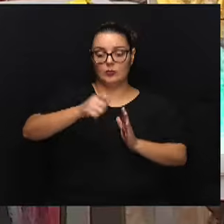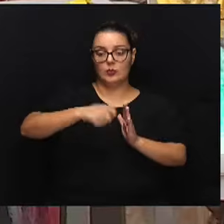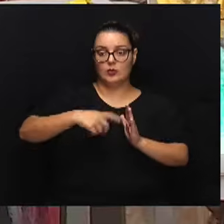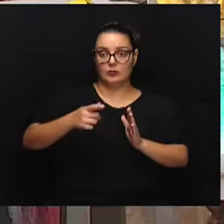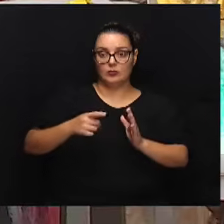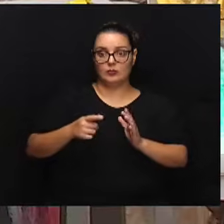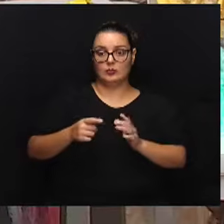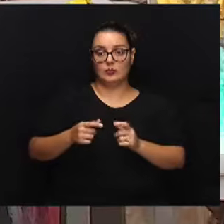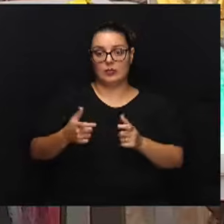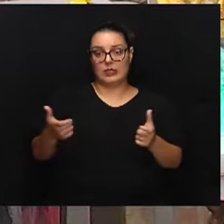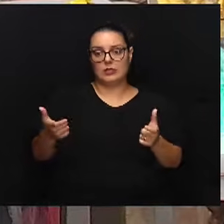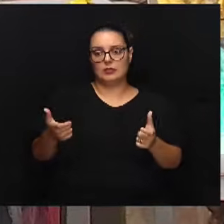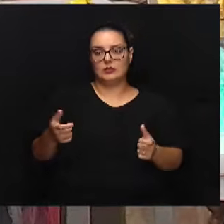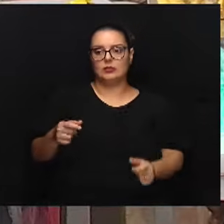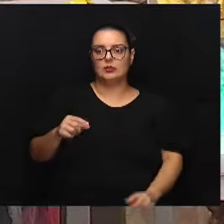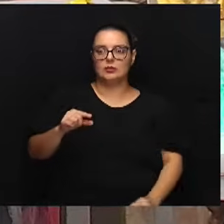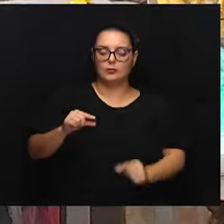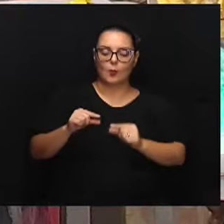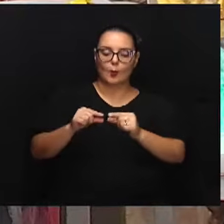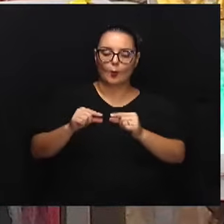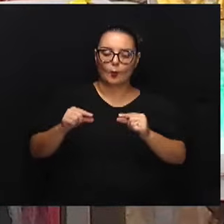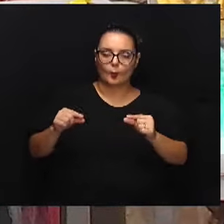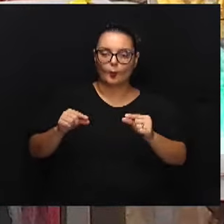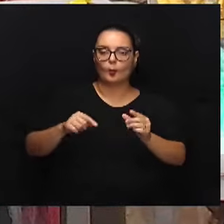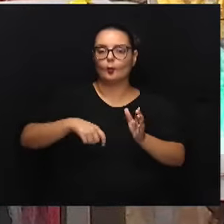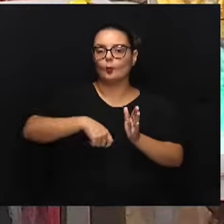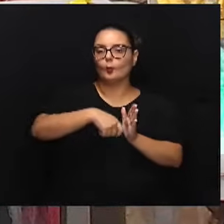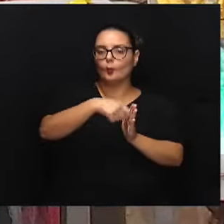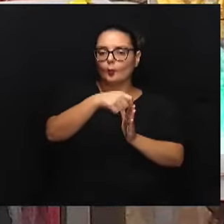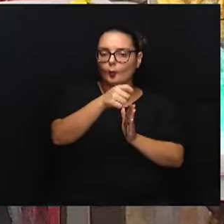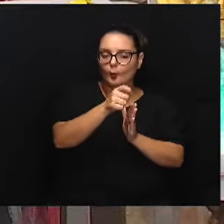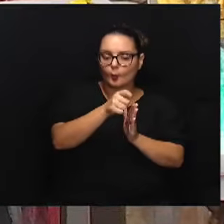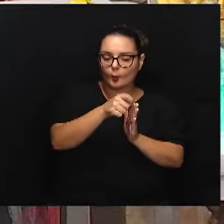intuição. Então vocês vão com um pincel mais fino.